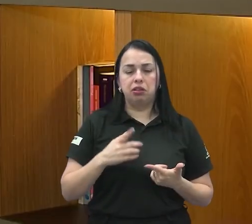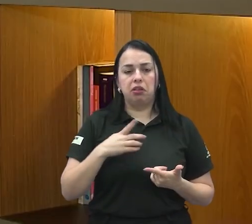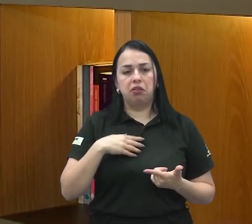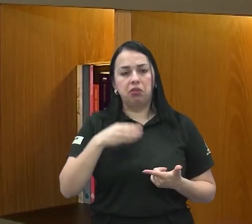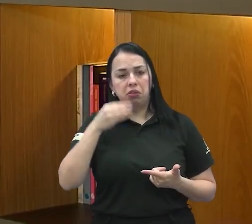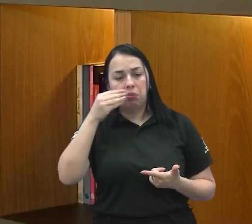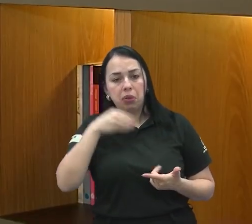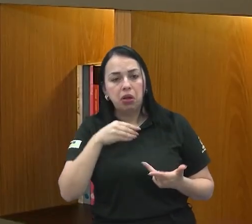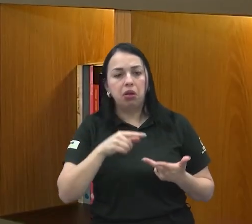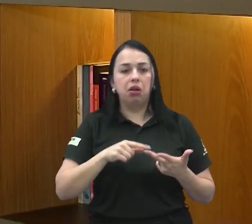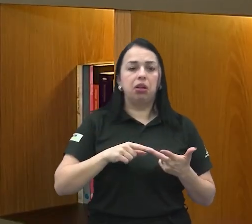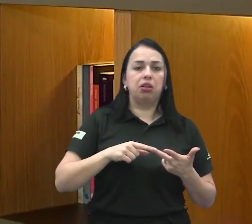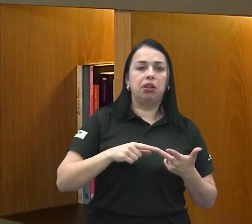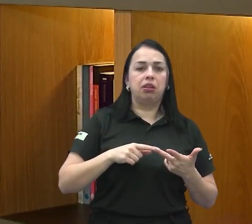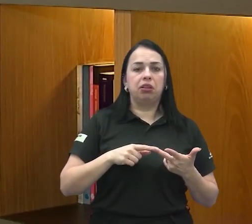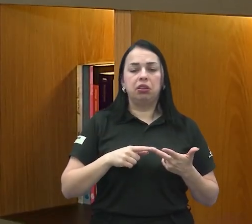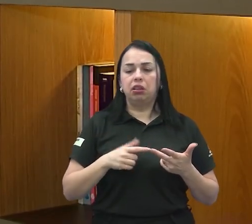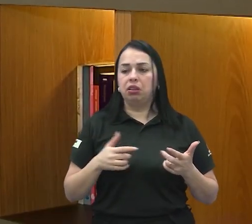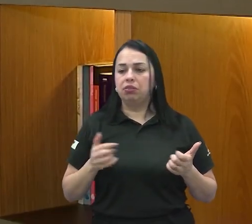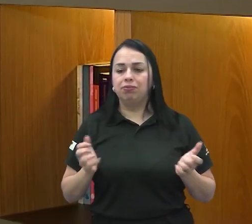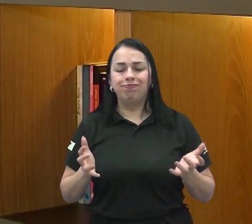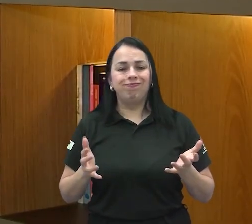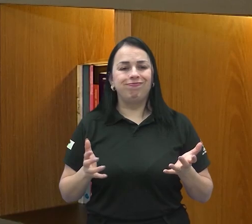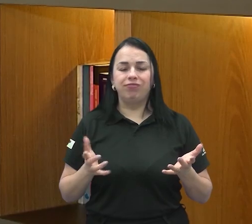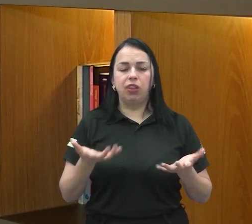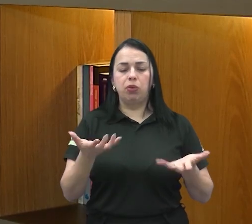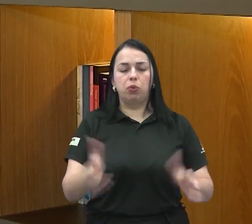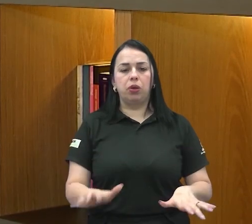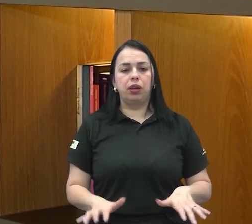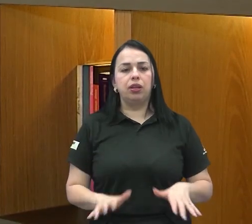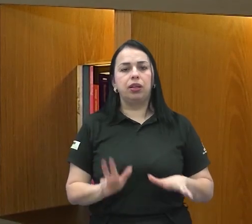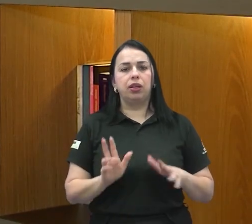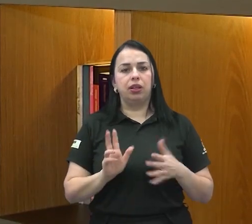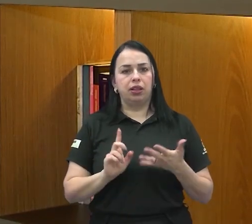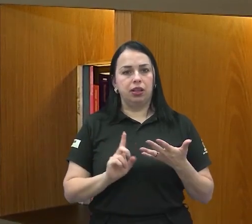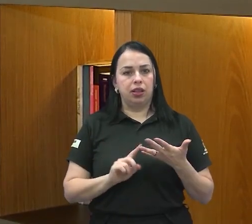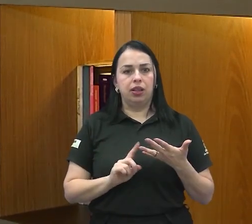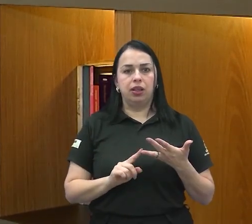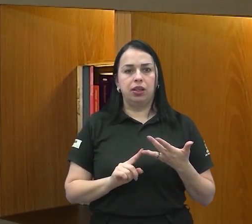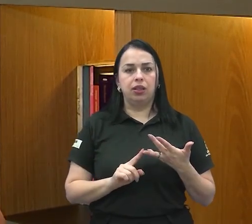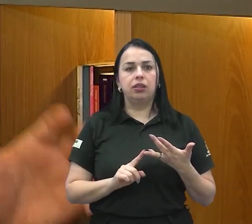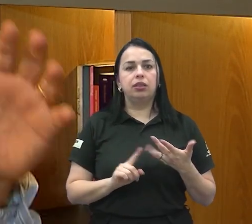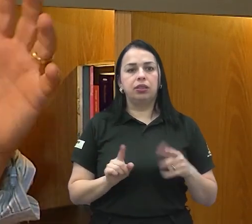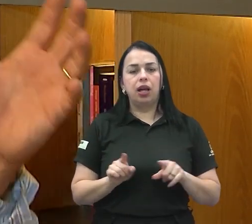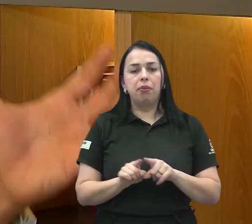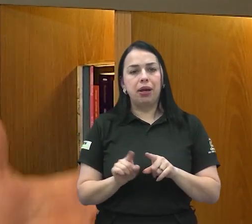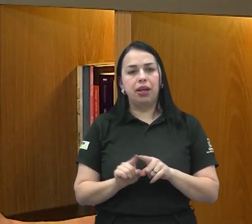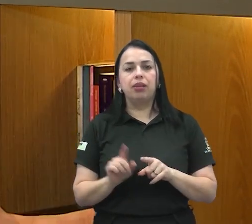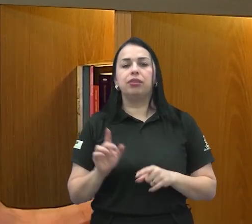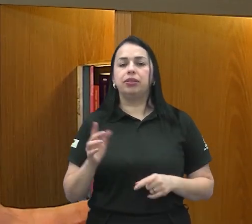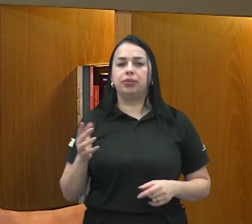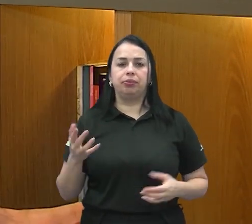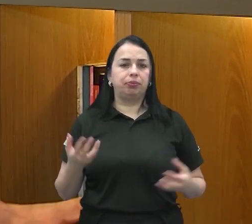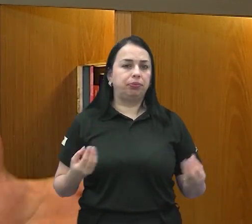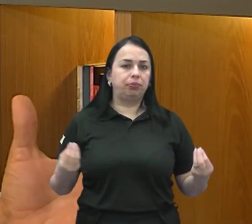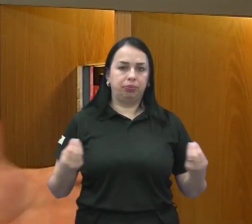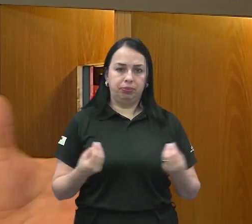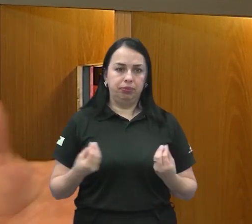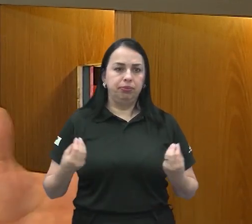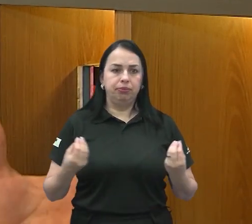Normalmente a pessoa começa a ficar triste, desanimada, sem vontade de fazer as coisas, sem energia, e junto com isso